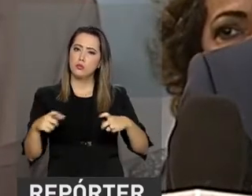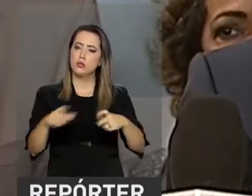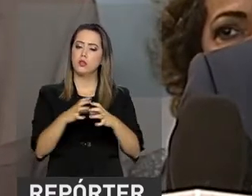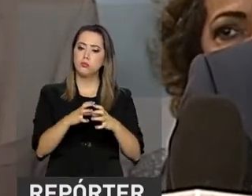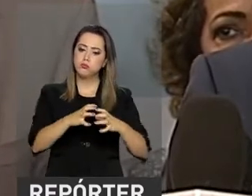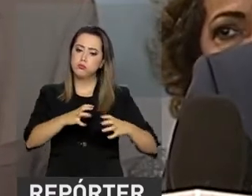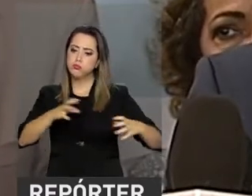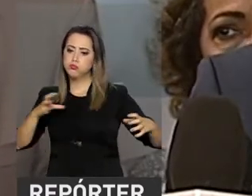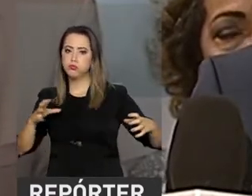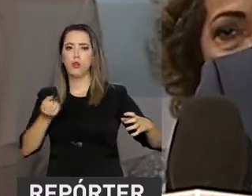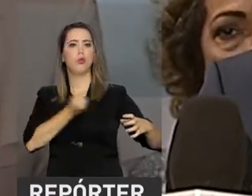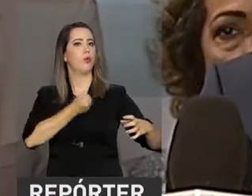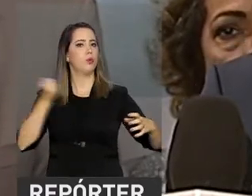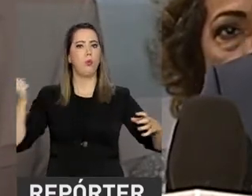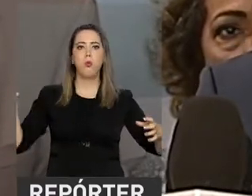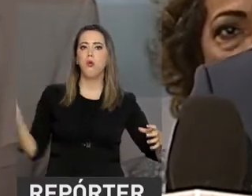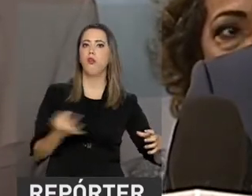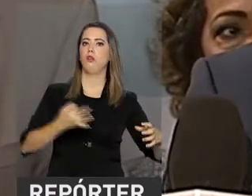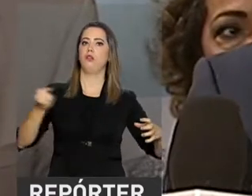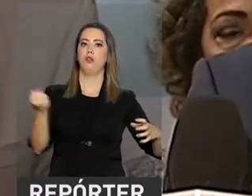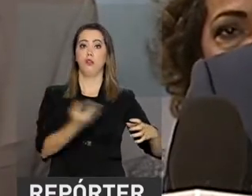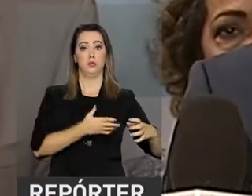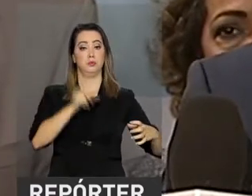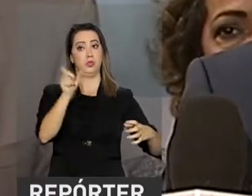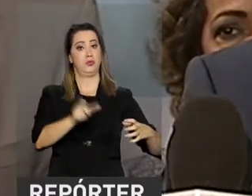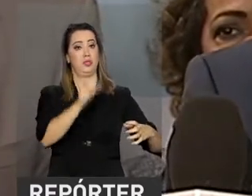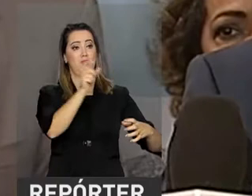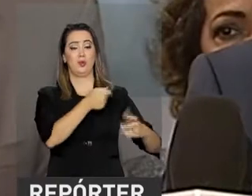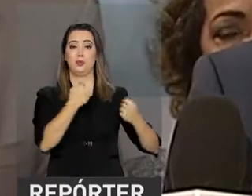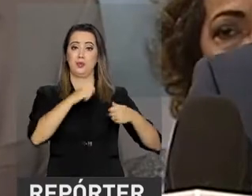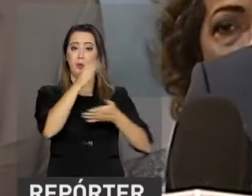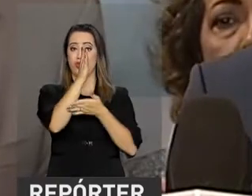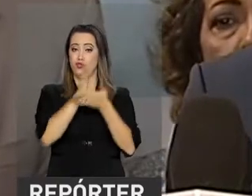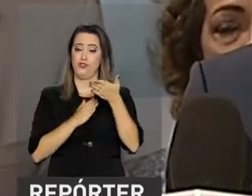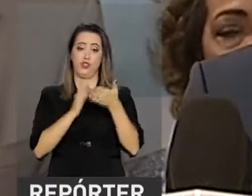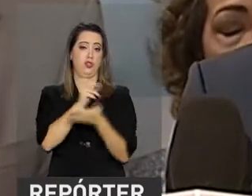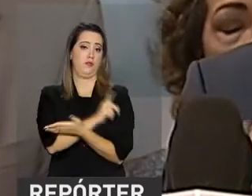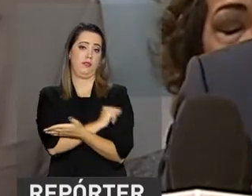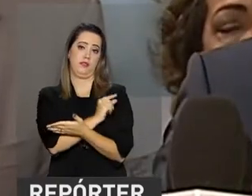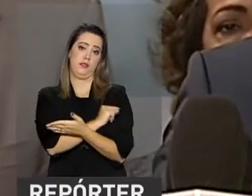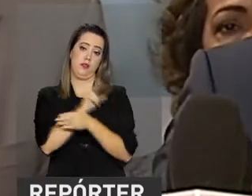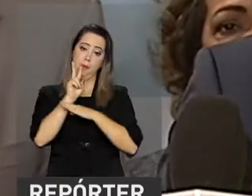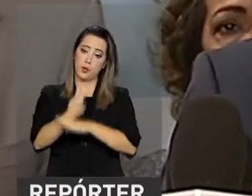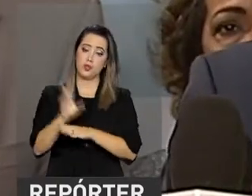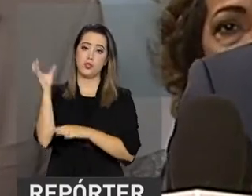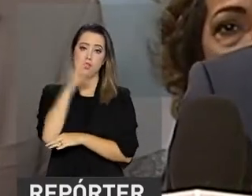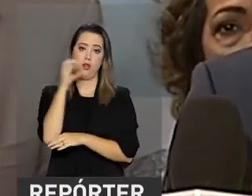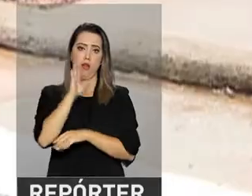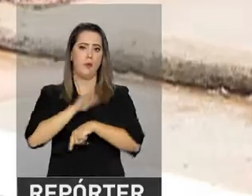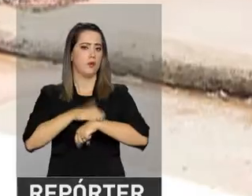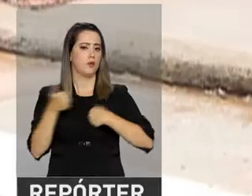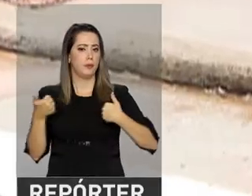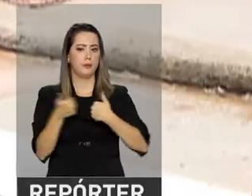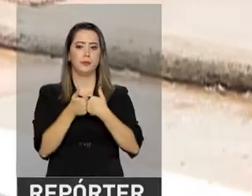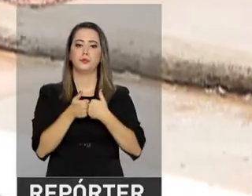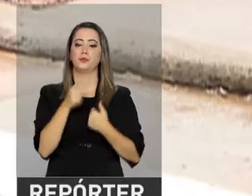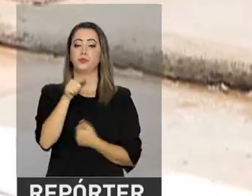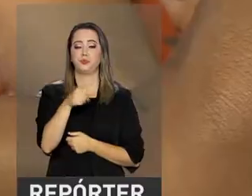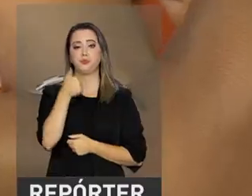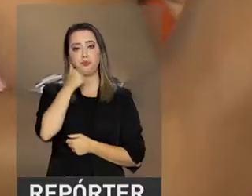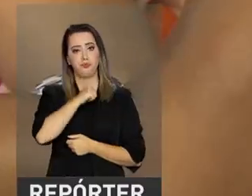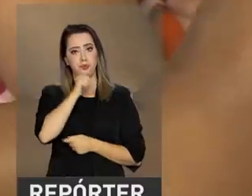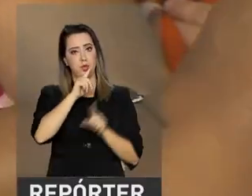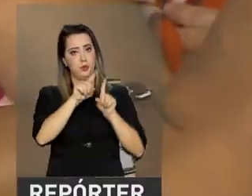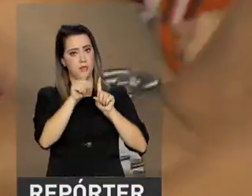número de habitantes nós relacionamos a vacina para garantir cobertura rápida em pouco espaço de tempo mulheres grávidas